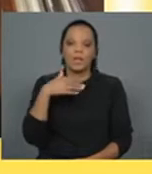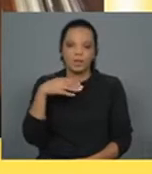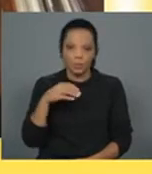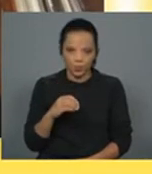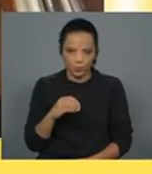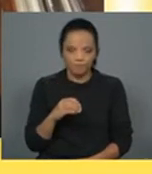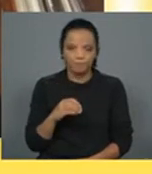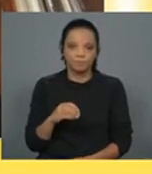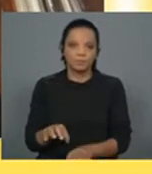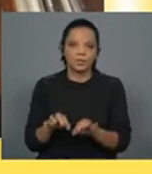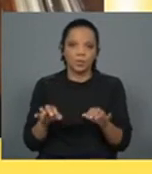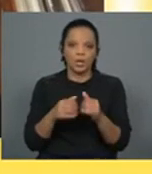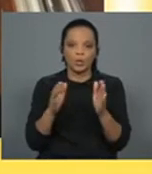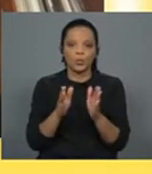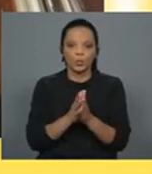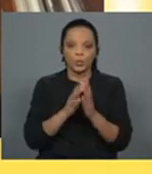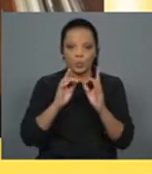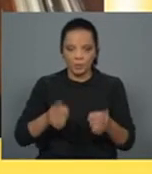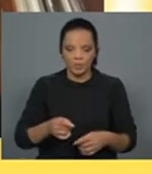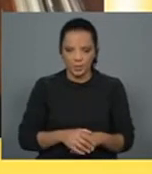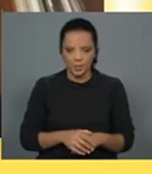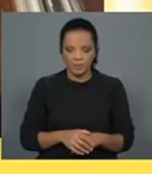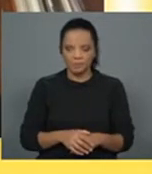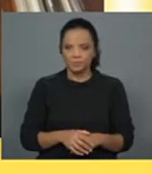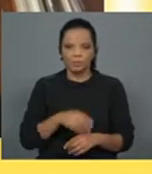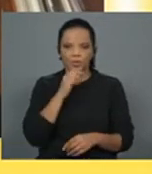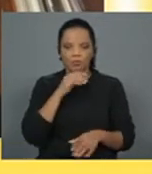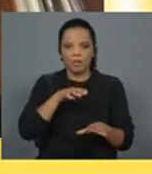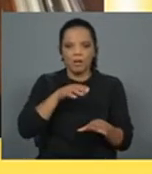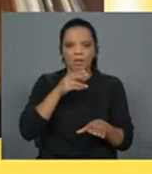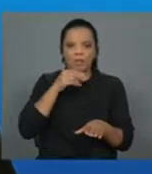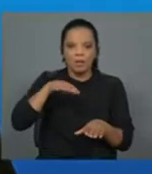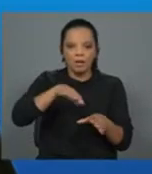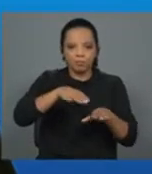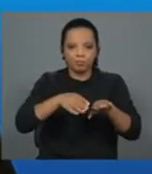exatamente por onde tudo começa. Como começa um sismo? E podemos ir às placas, podemos ir